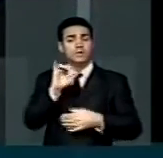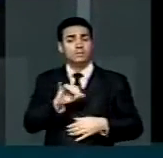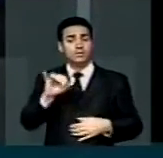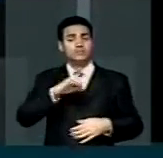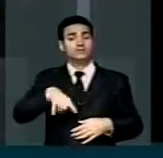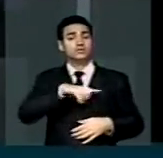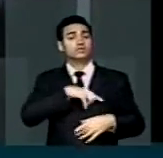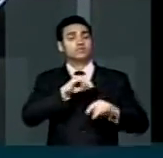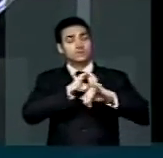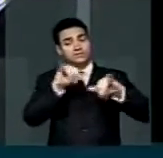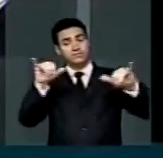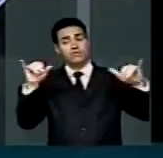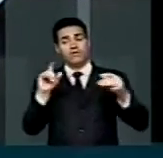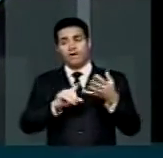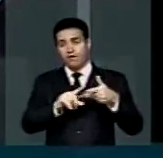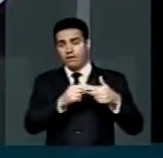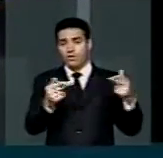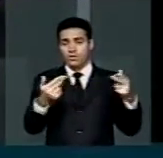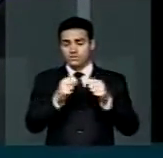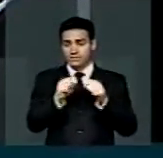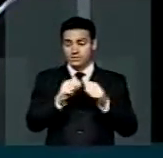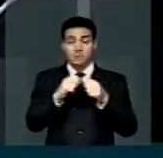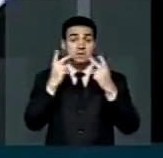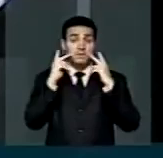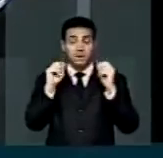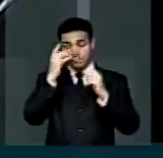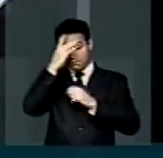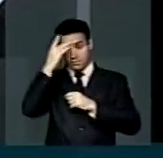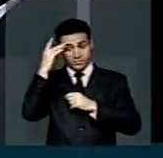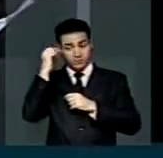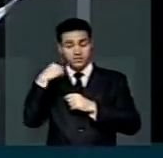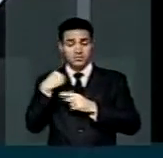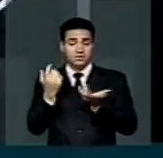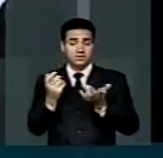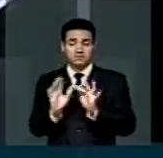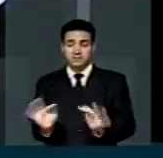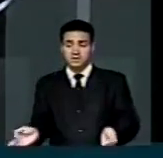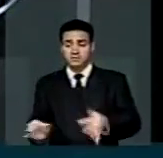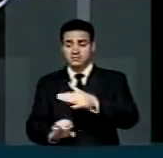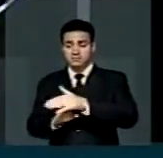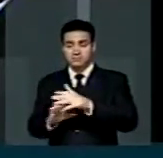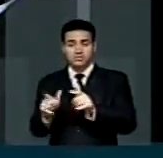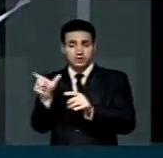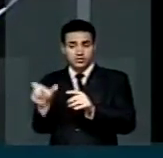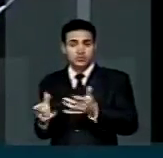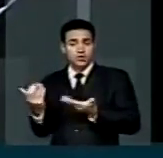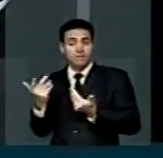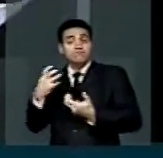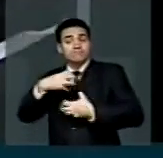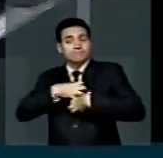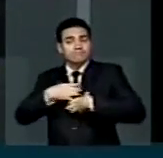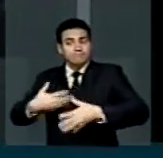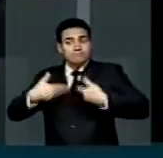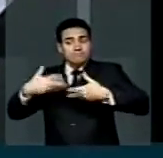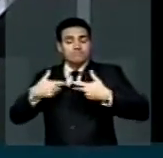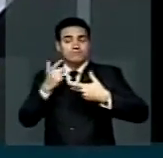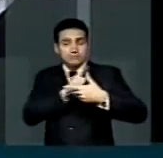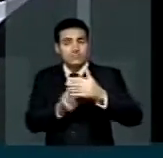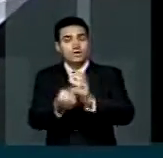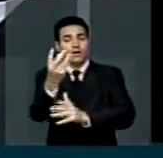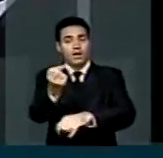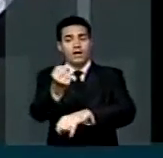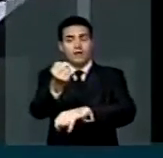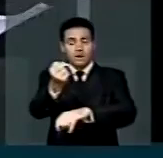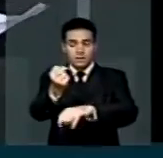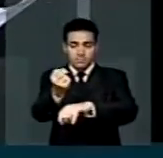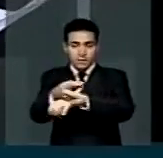a publicização desses atos, para que aquele pequeno, aquele médio, aquele jovem empresário possa se estimular e, a exemplo de todos